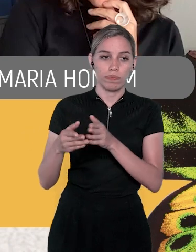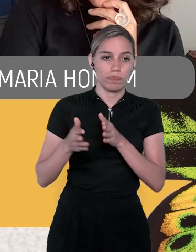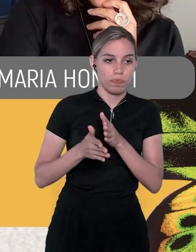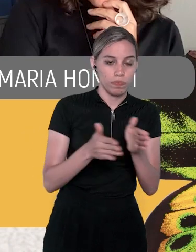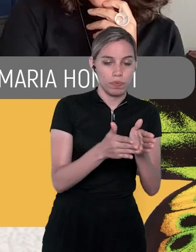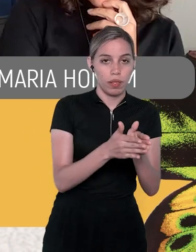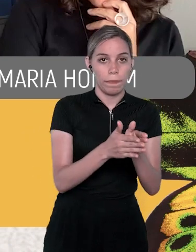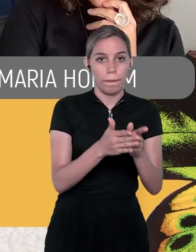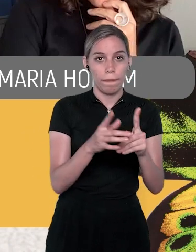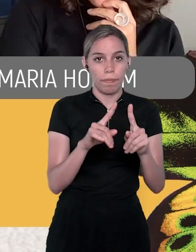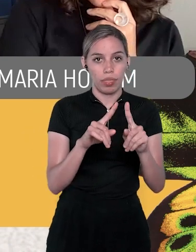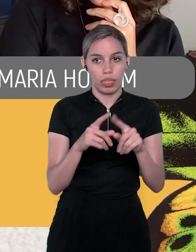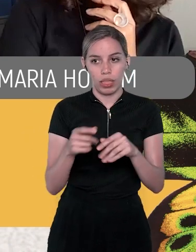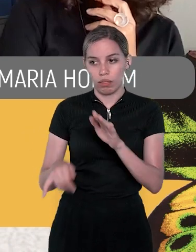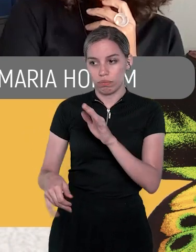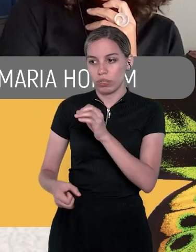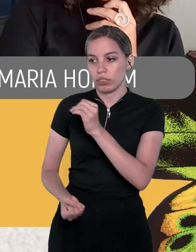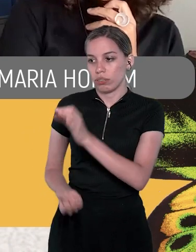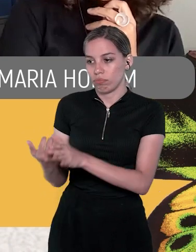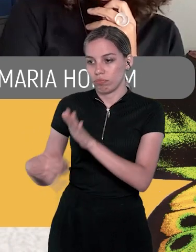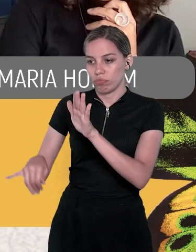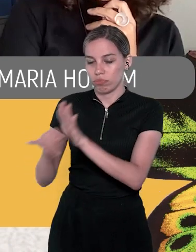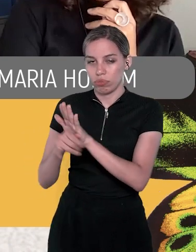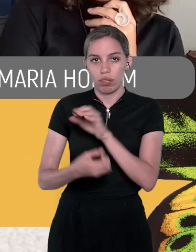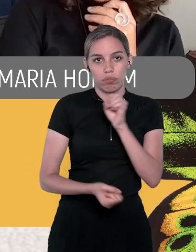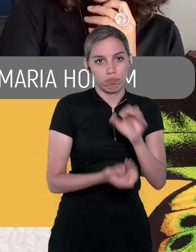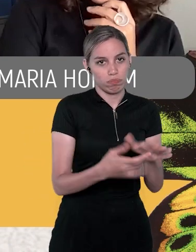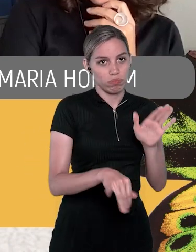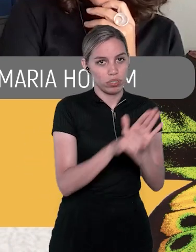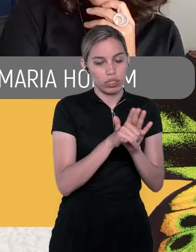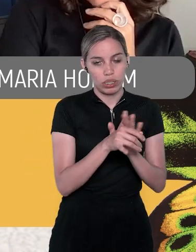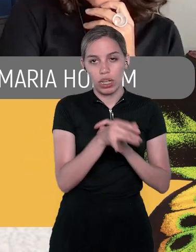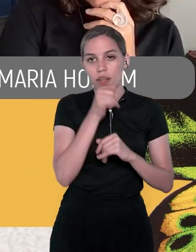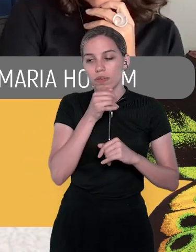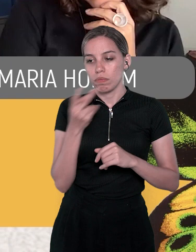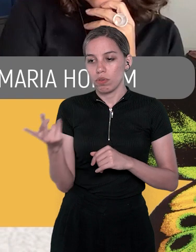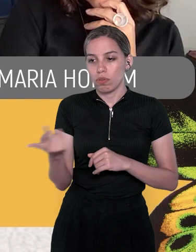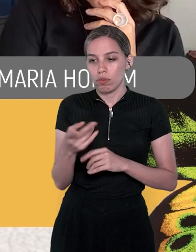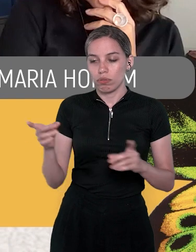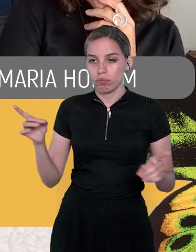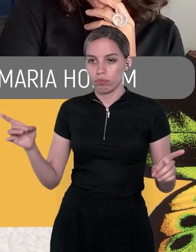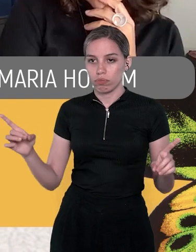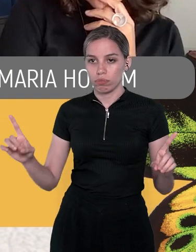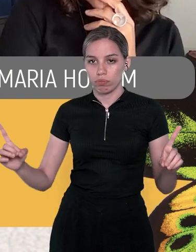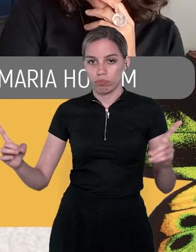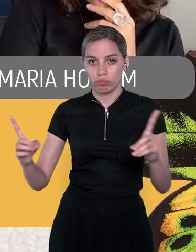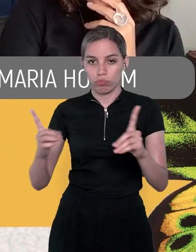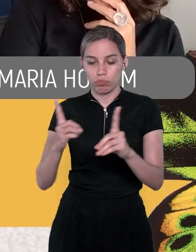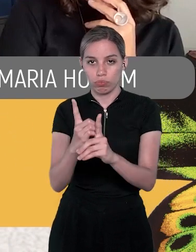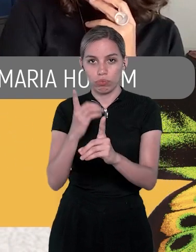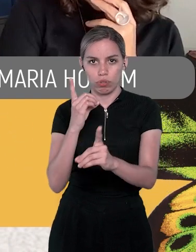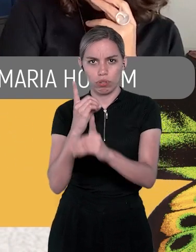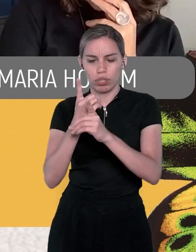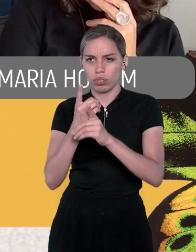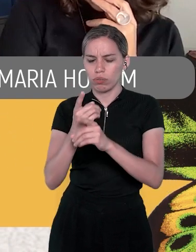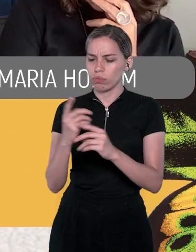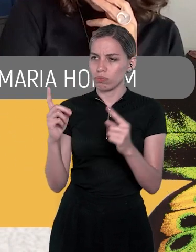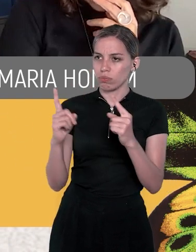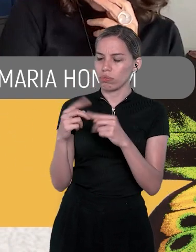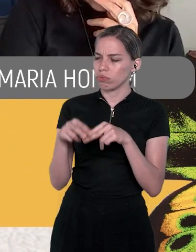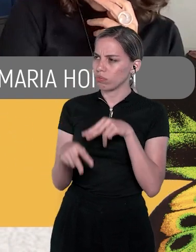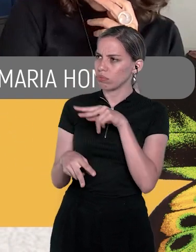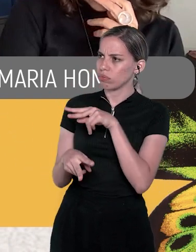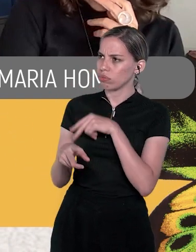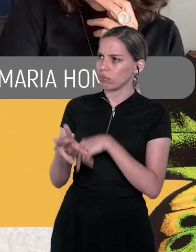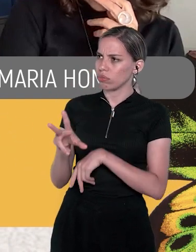suas identidades. Num determinado momento, você encontra, né, dois irmãos se encontram lá na frente e dizem assim, pô, mas eu